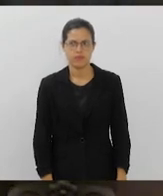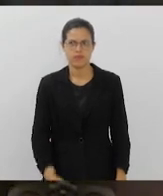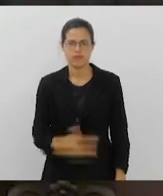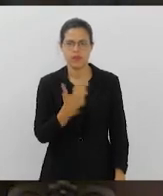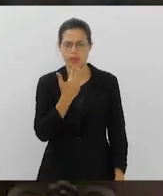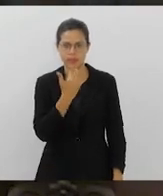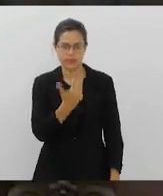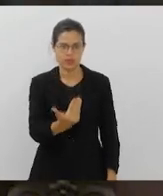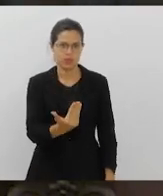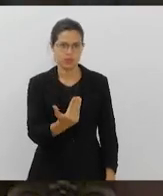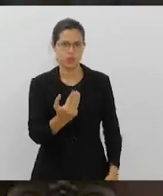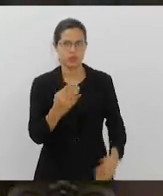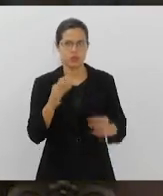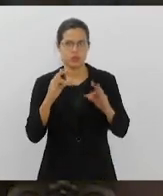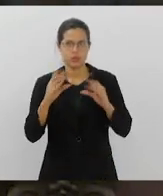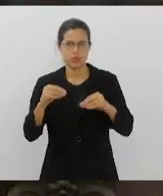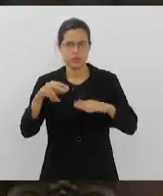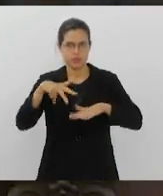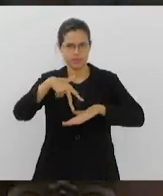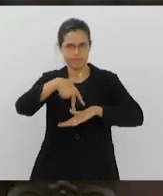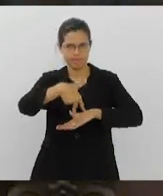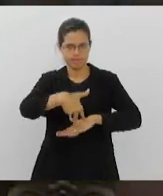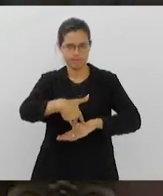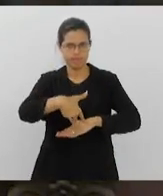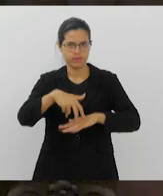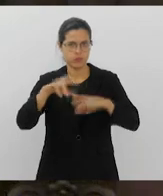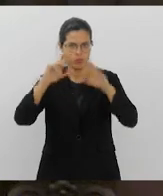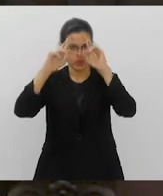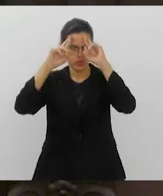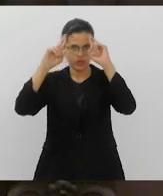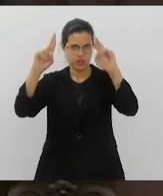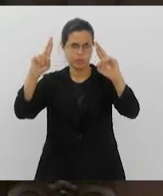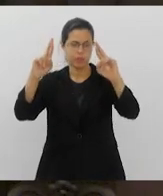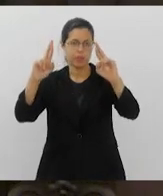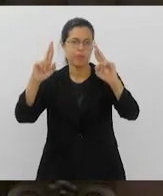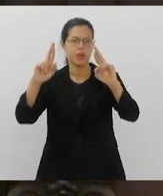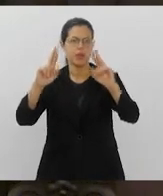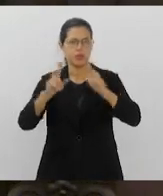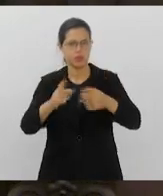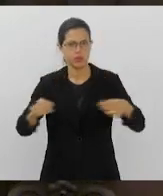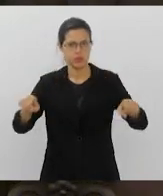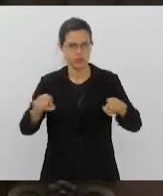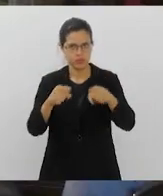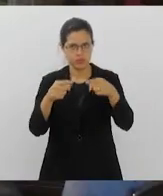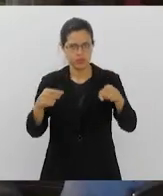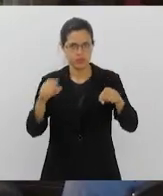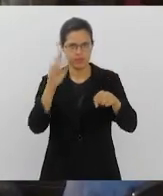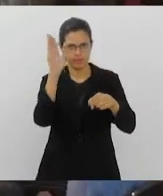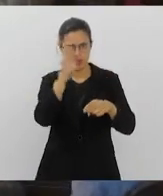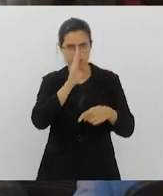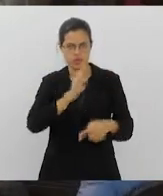todos se coloquem em posição de respeito para entoarmos o hino nacional brasileiro.